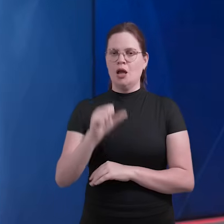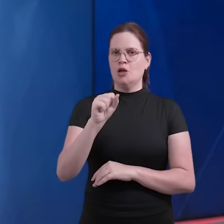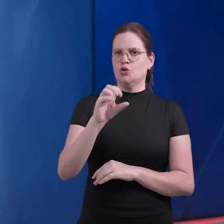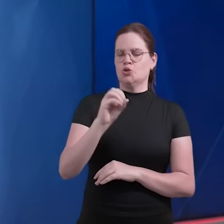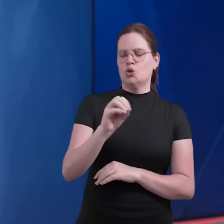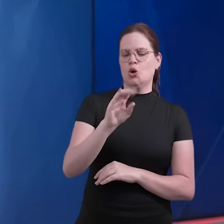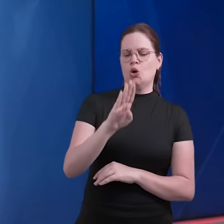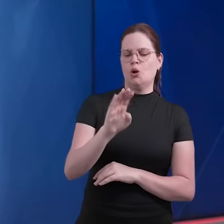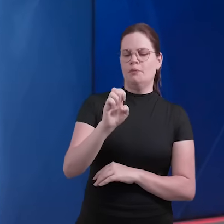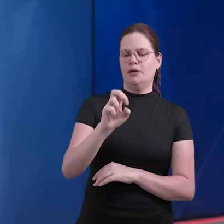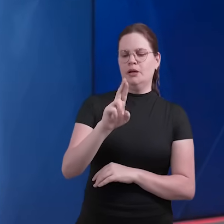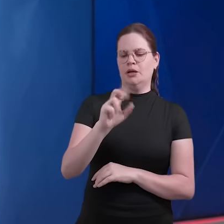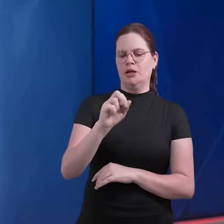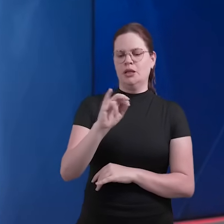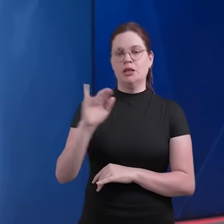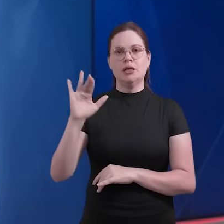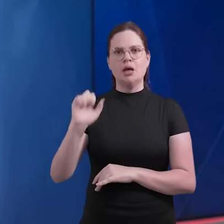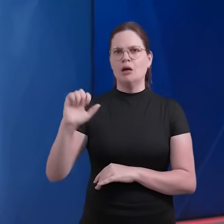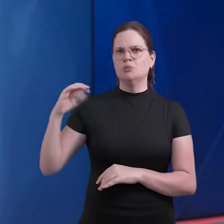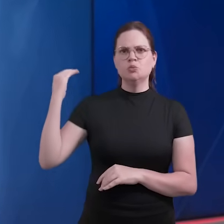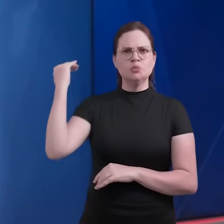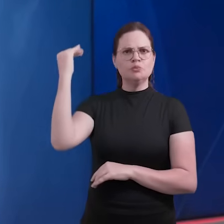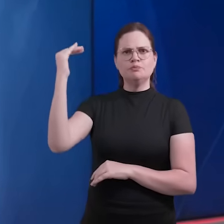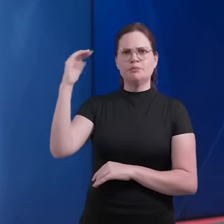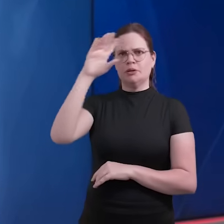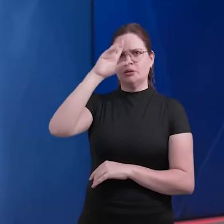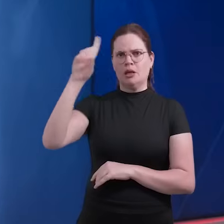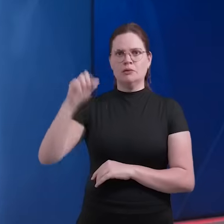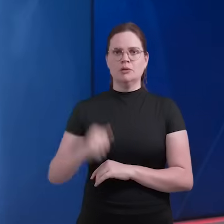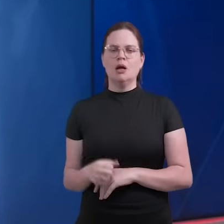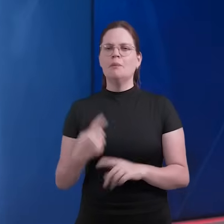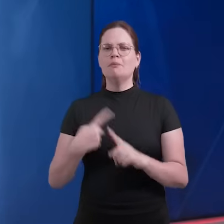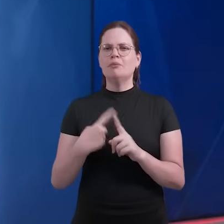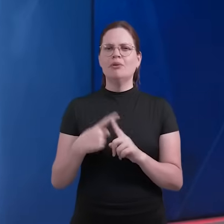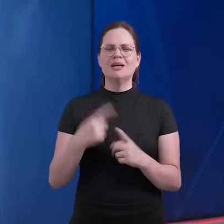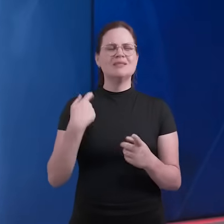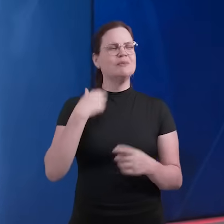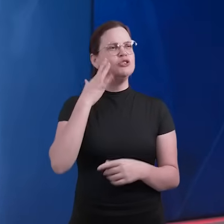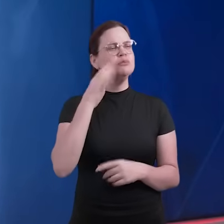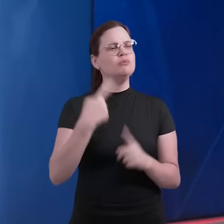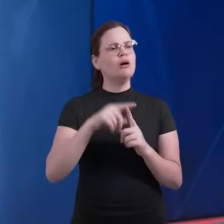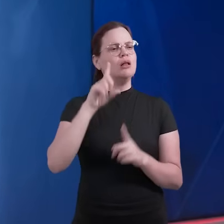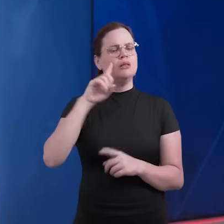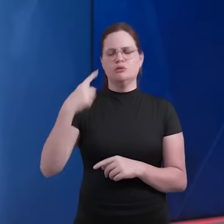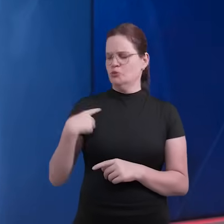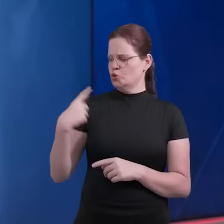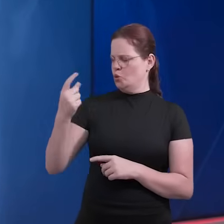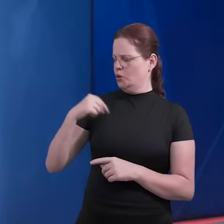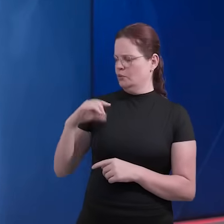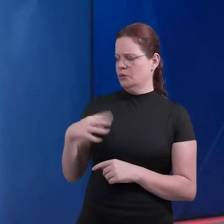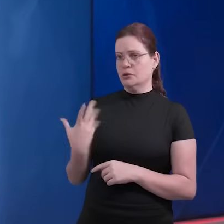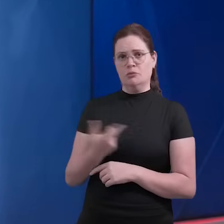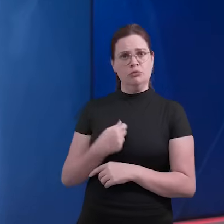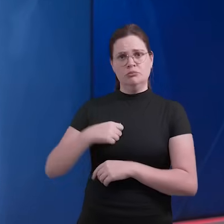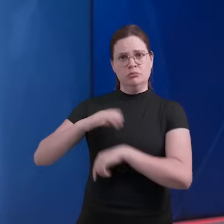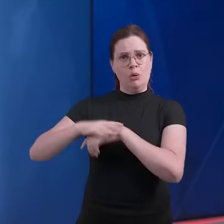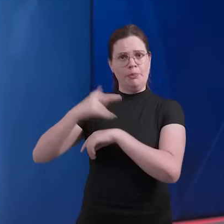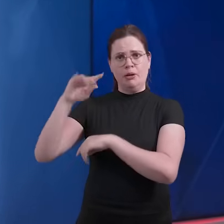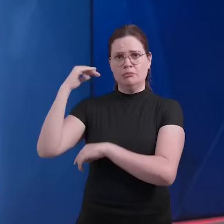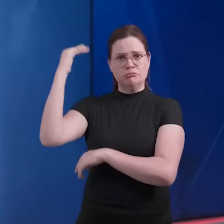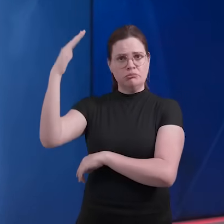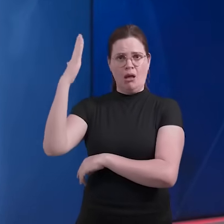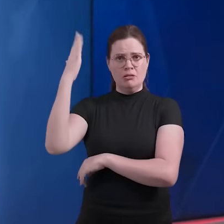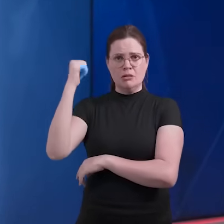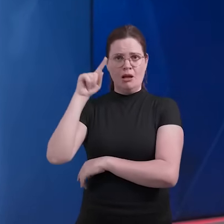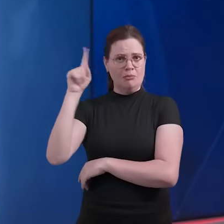O homem não tem como perguntar assim: mas por que Deus me salvou? Não, ele te salvou porque ele quis salvar. Ele é soberano, ele é o Criador, não